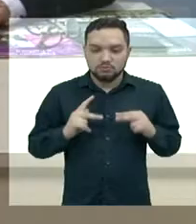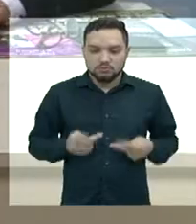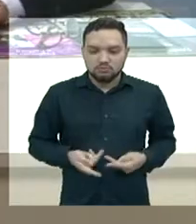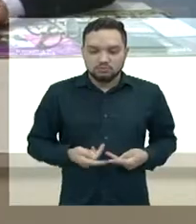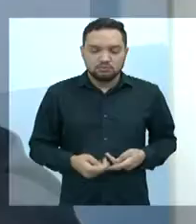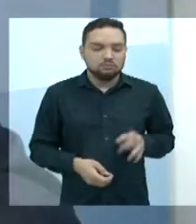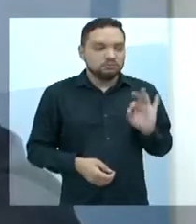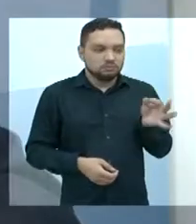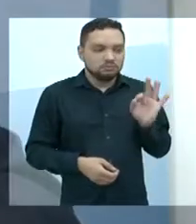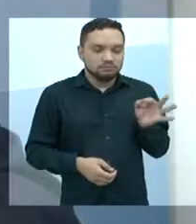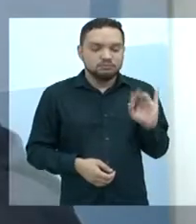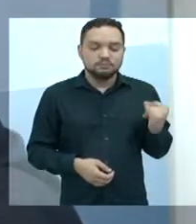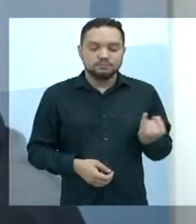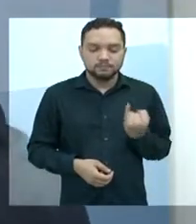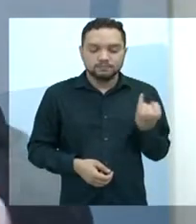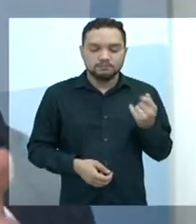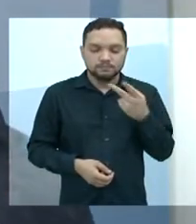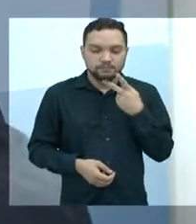Paulo, assim,